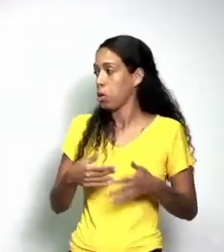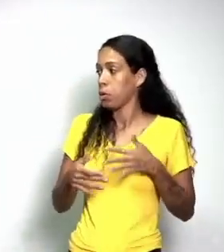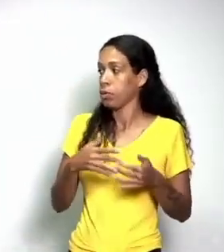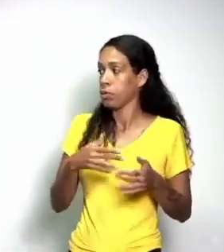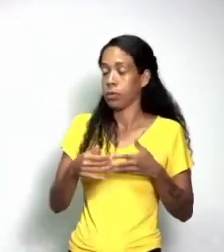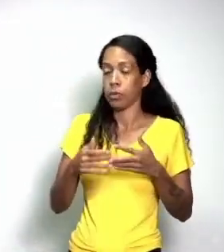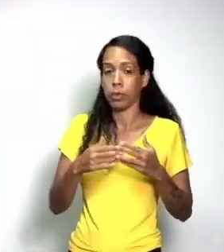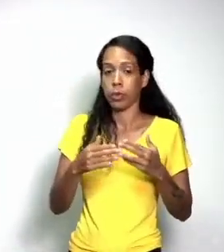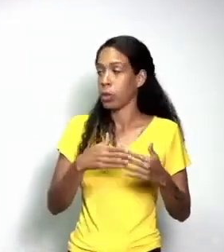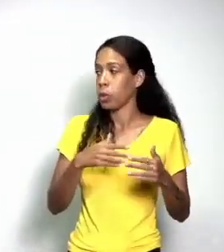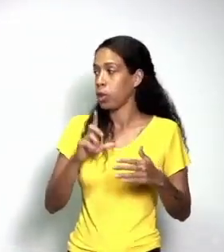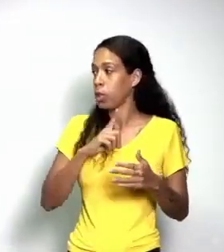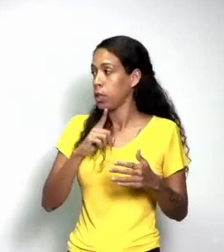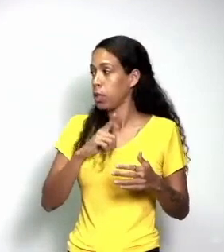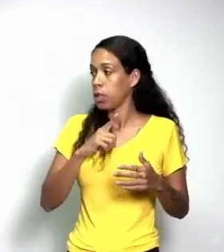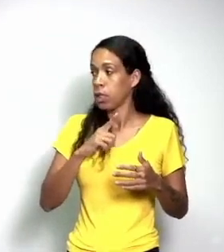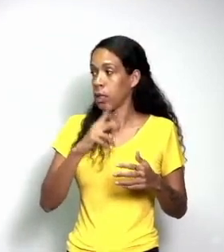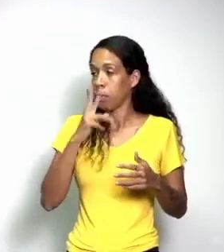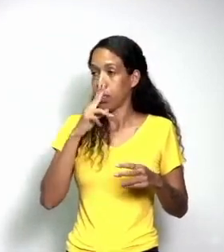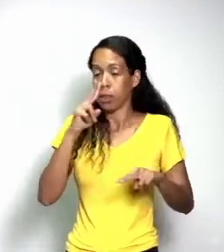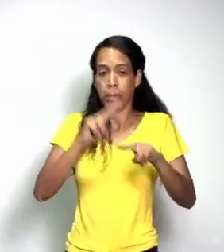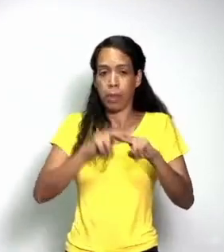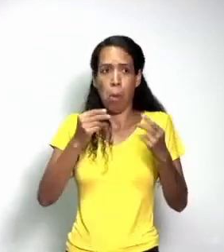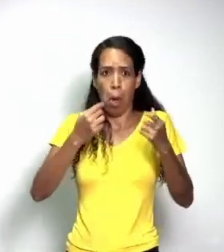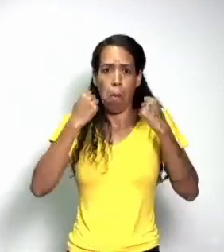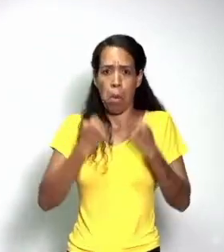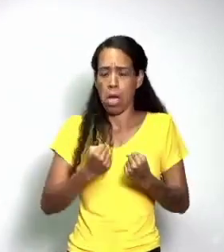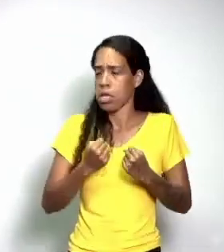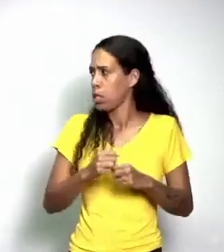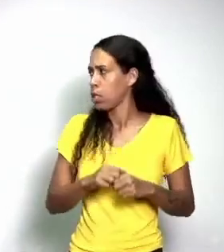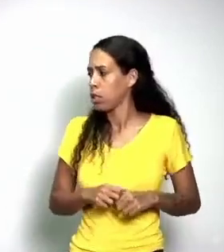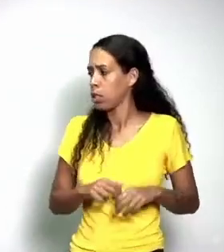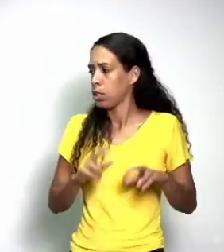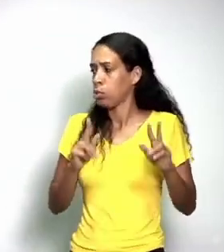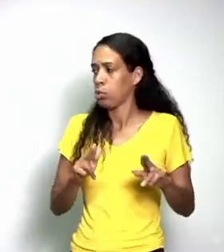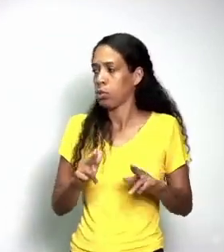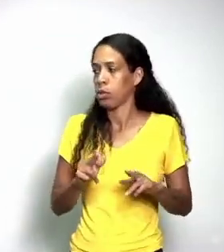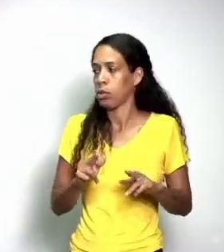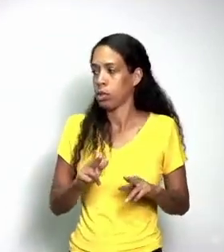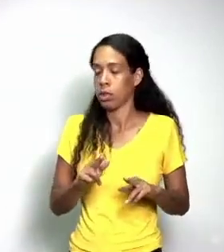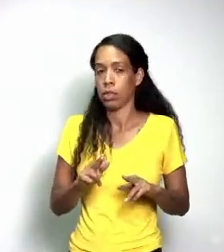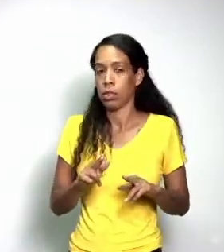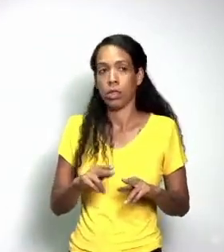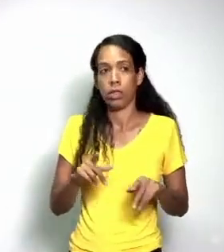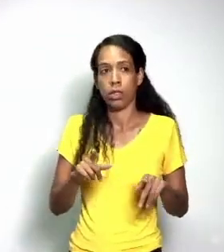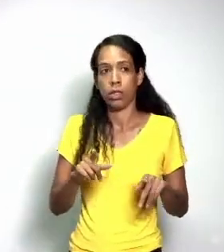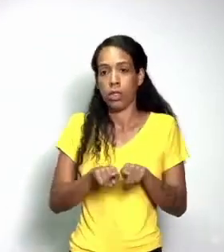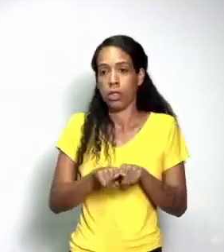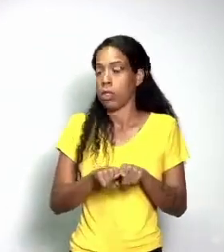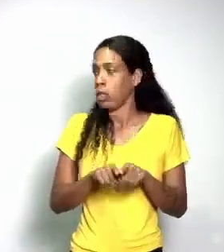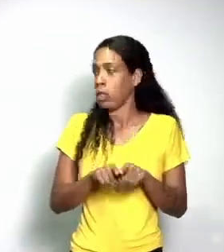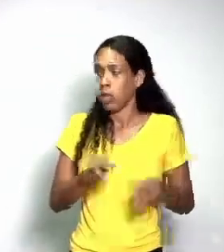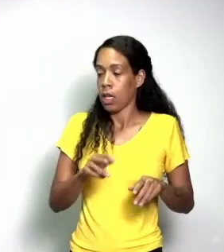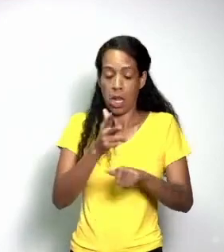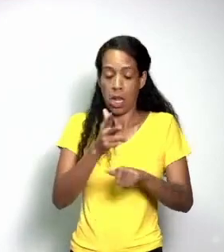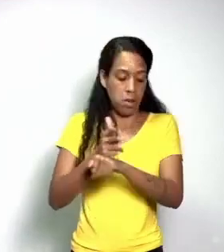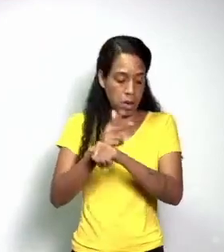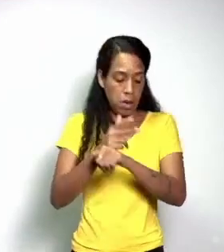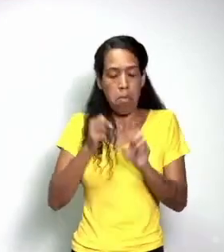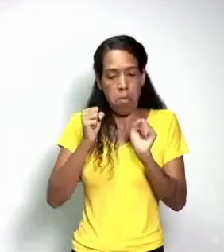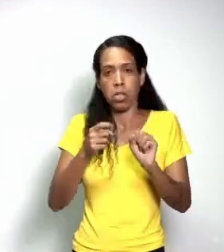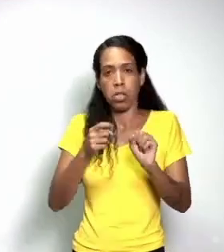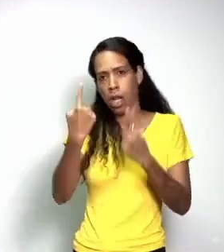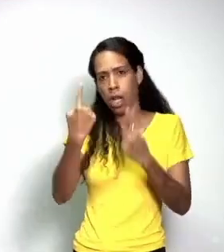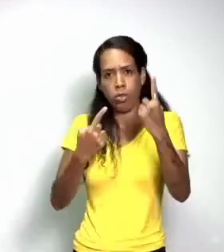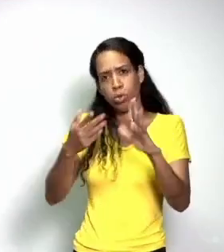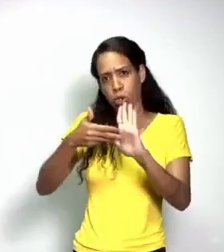Qualquer equipamento vai ter, geralmente, essa trava, até porque ela é bem pesada, assim como a V-mount também. E aí, vocês podem tirar, cada um